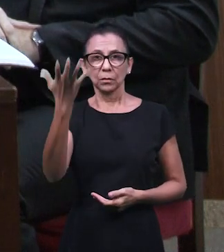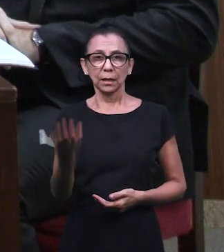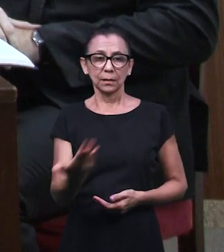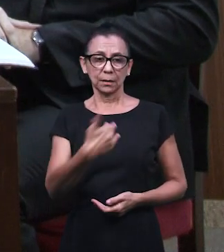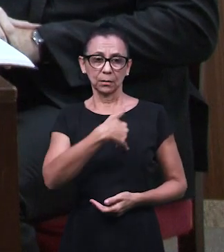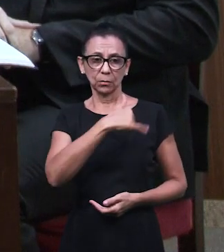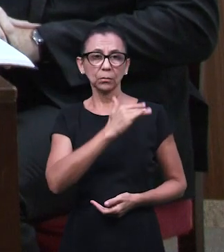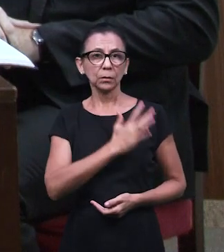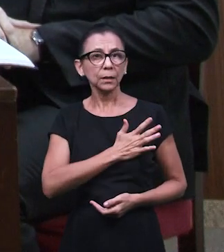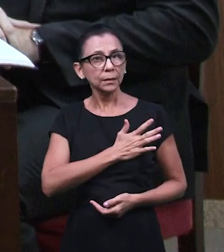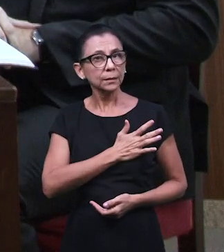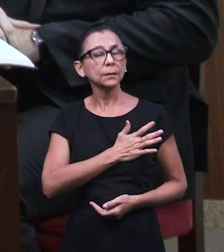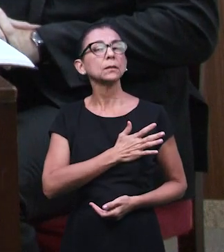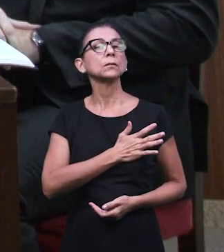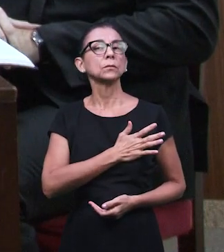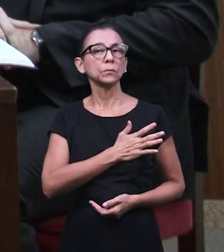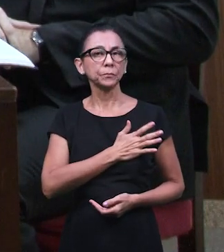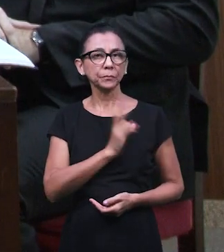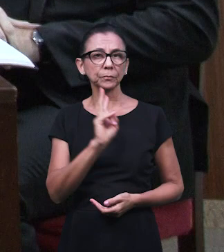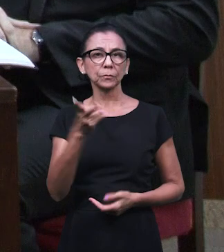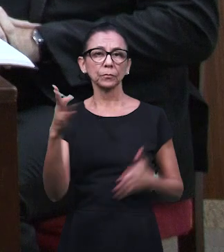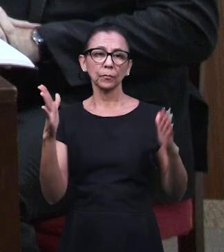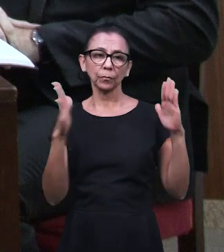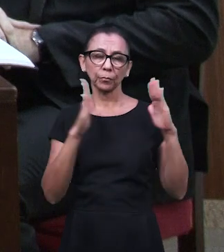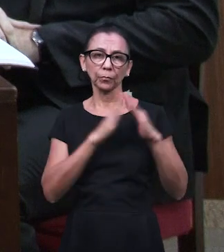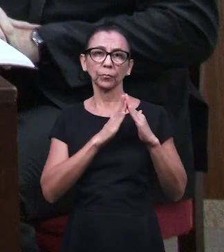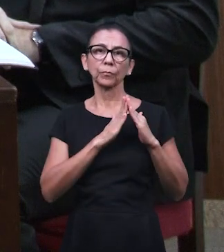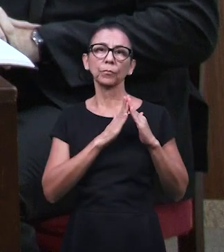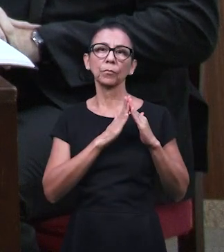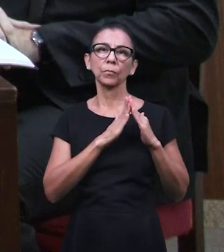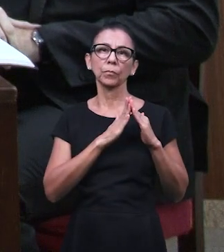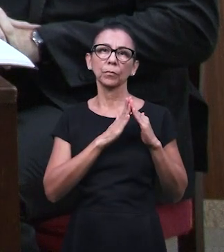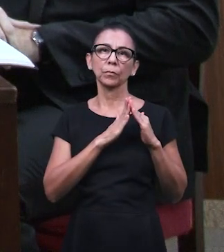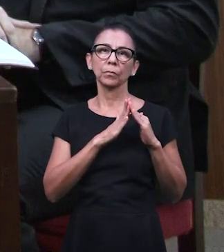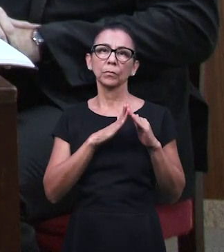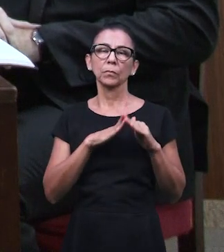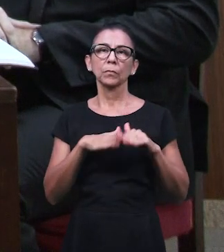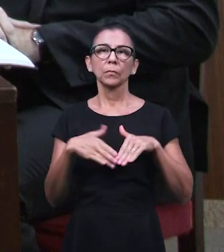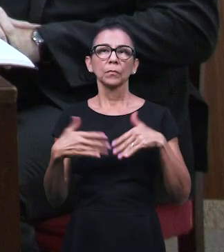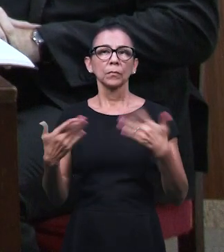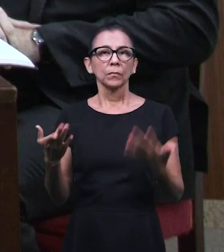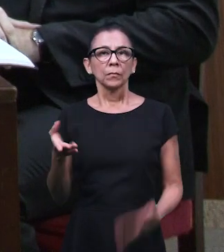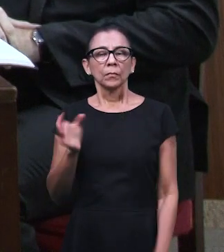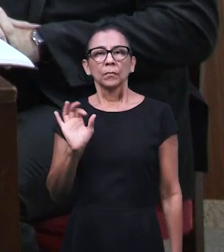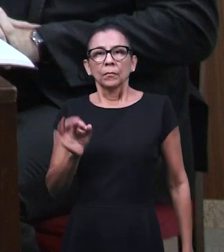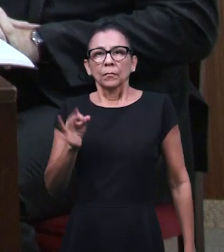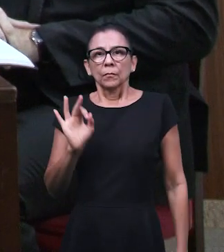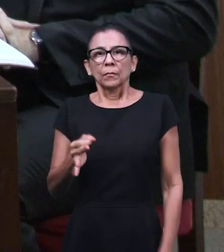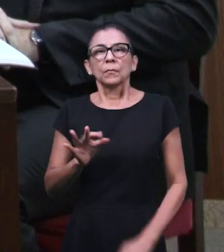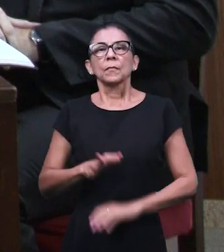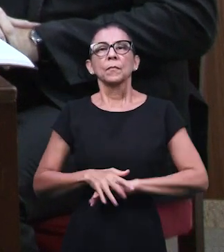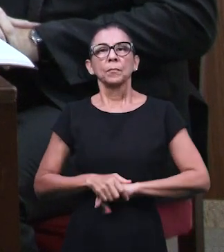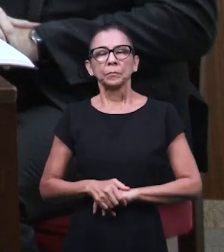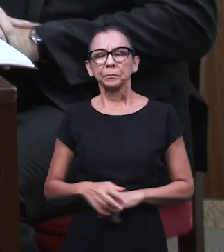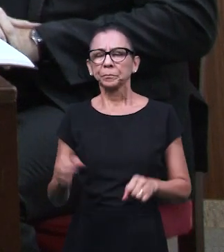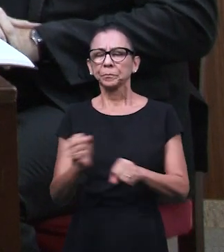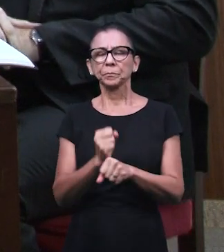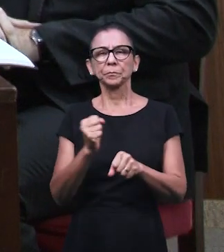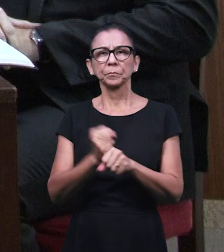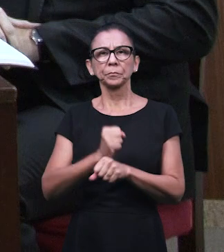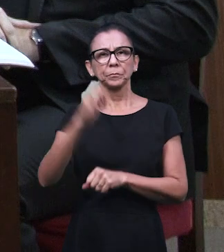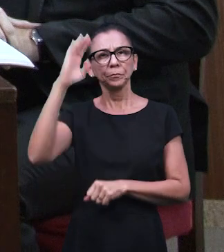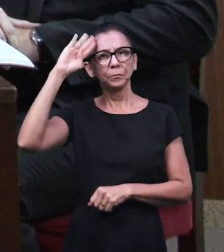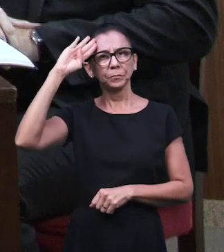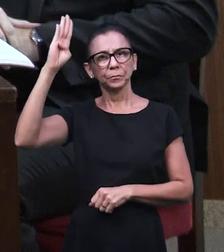em nós. Então essa, com certeza, é a maior obra do Senhor para as nossas vidas. Glória a Deus, né, meus irmãos? A